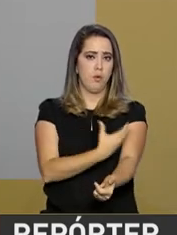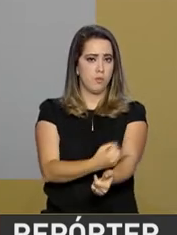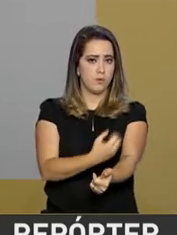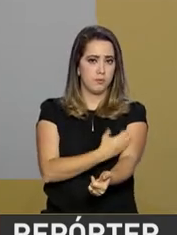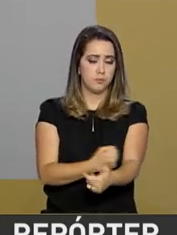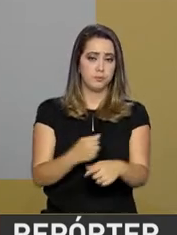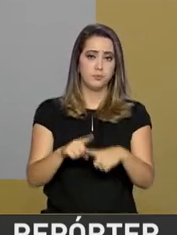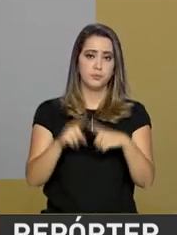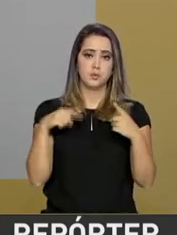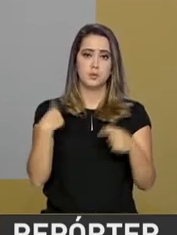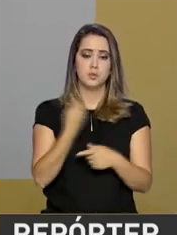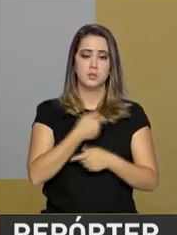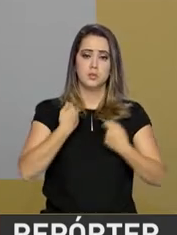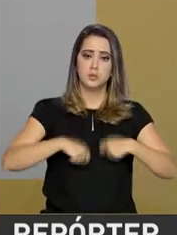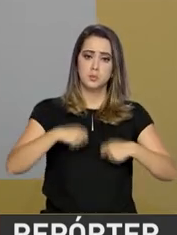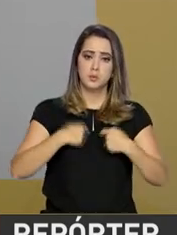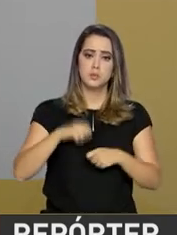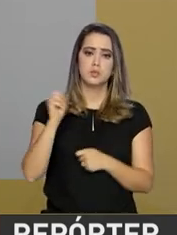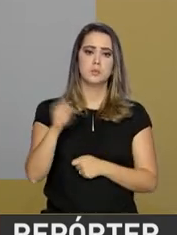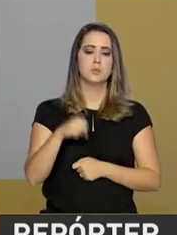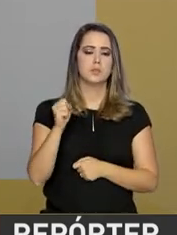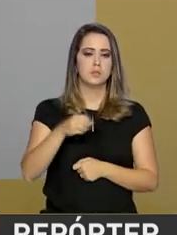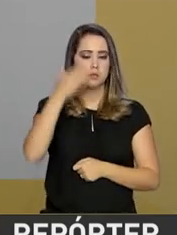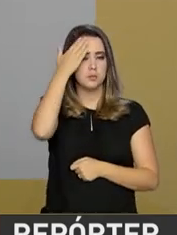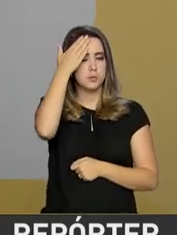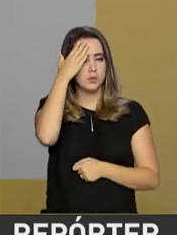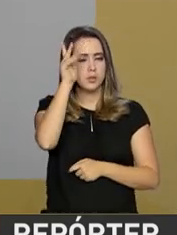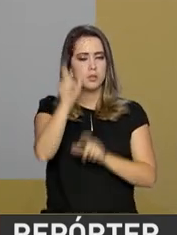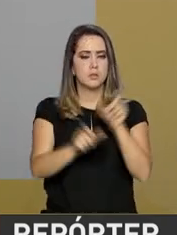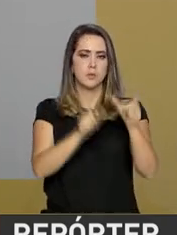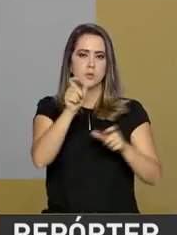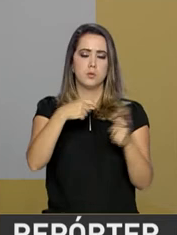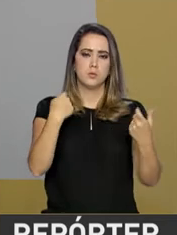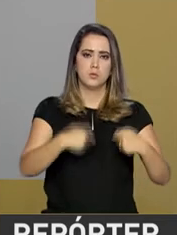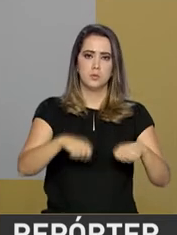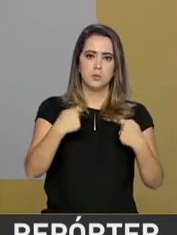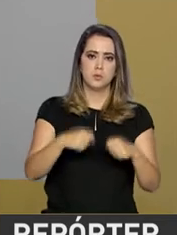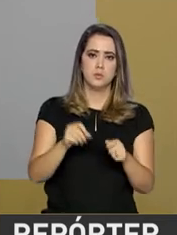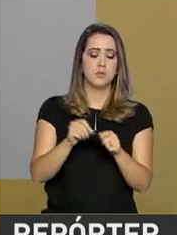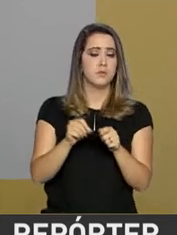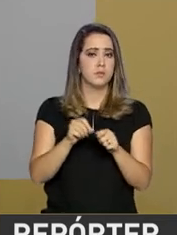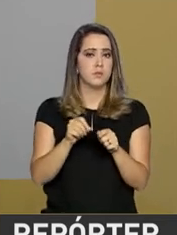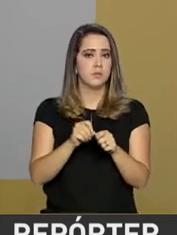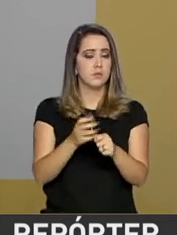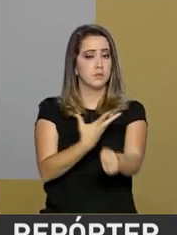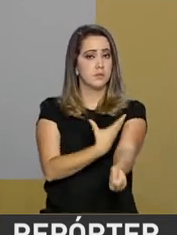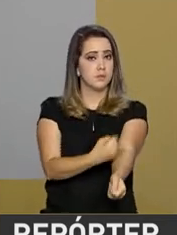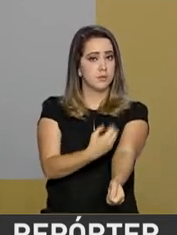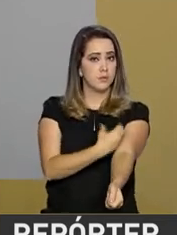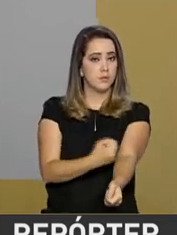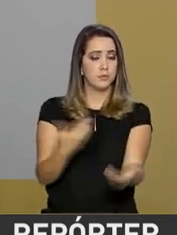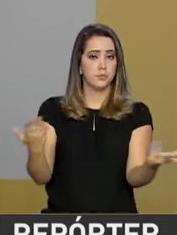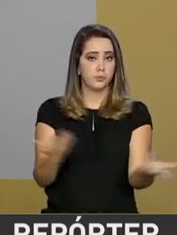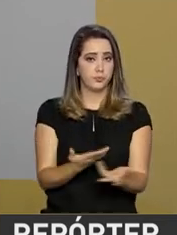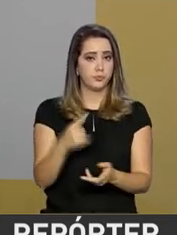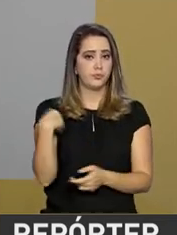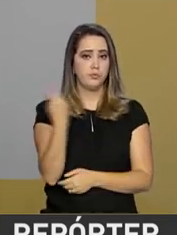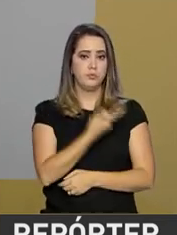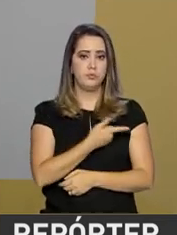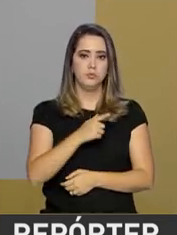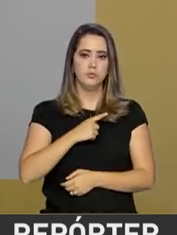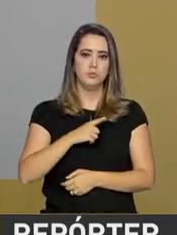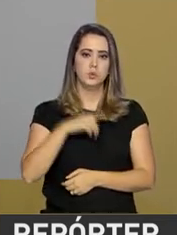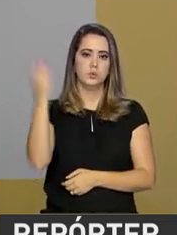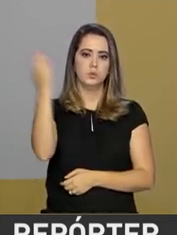regulares. Mas nós precisamos, sim, sensibilizar a população para fazer as suas doações de sangue nesse momento. Nós temos